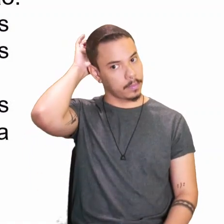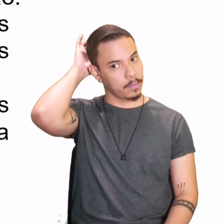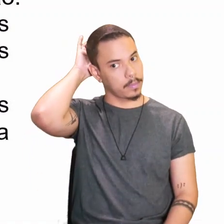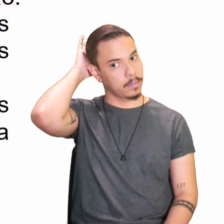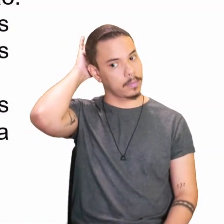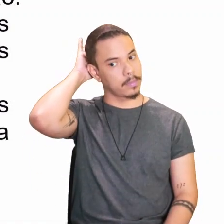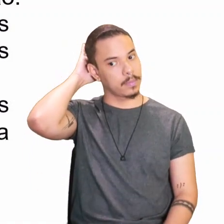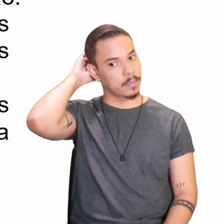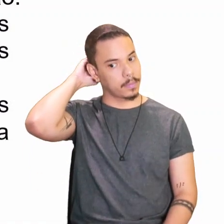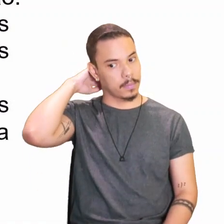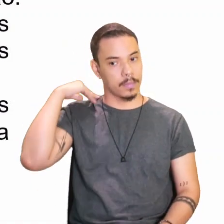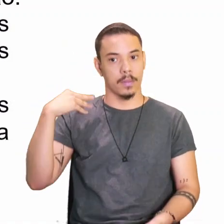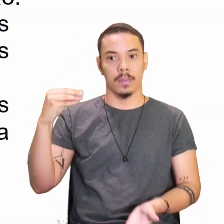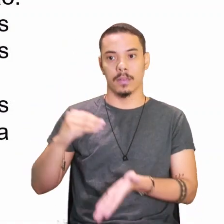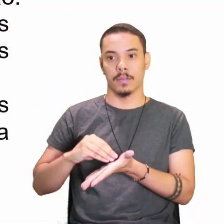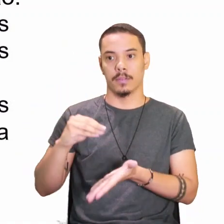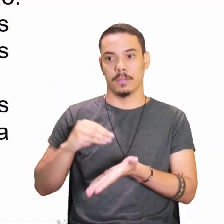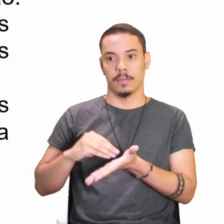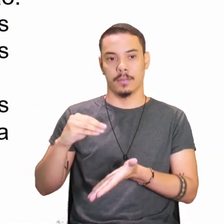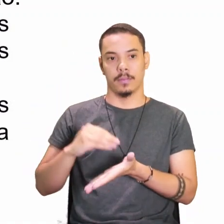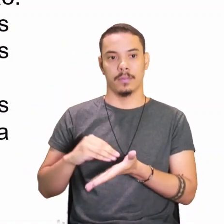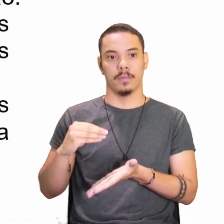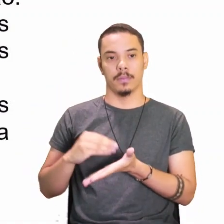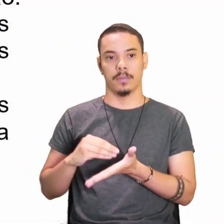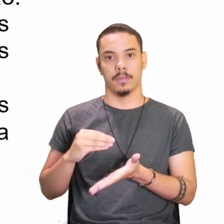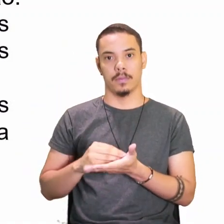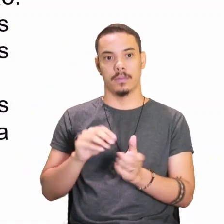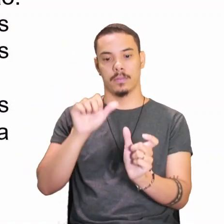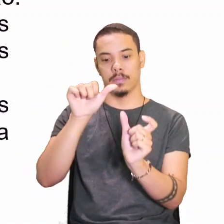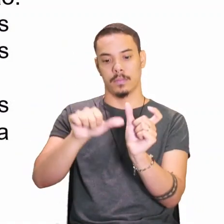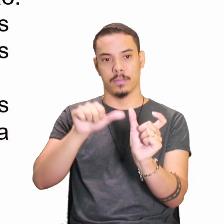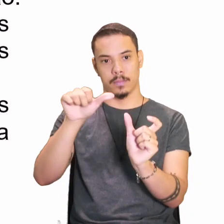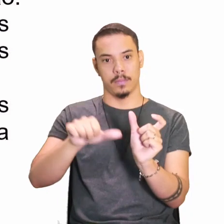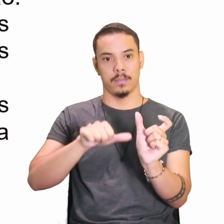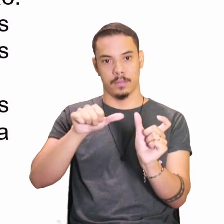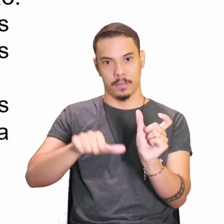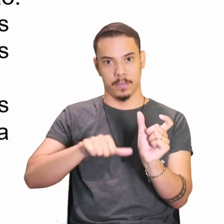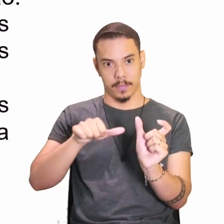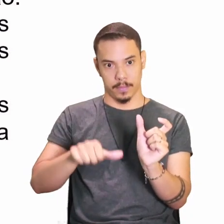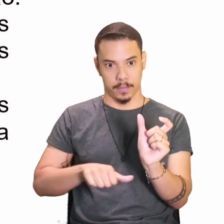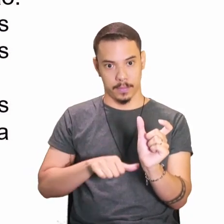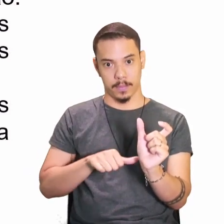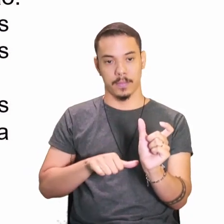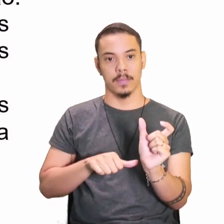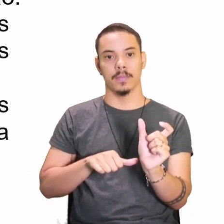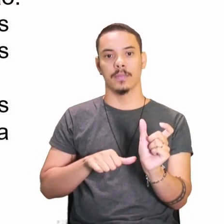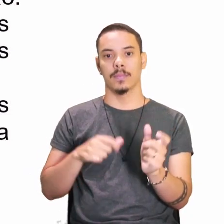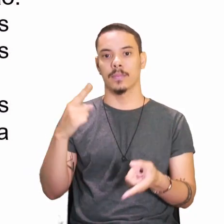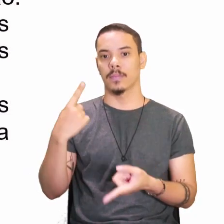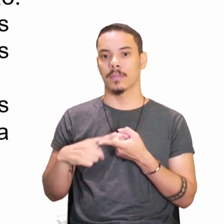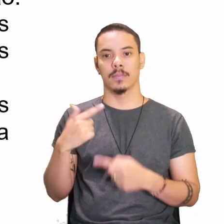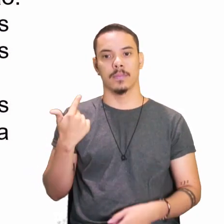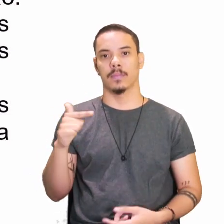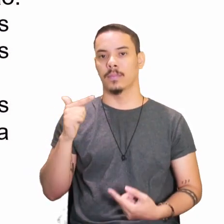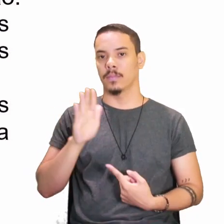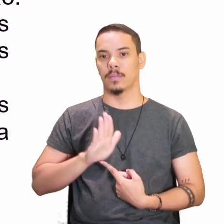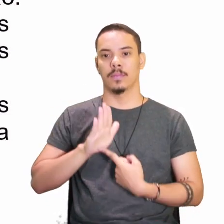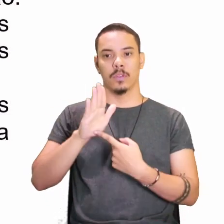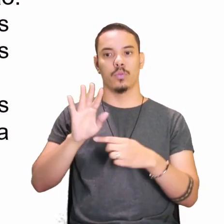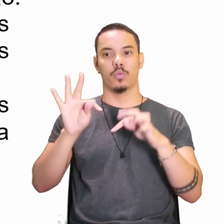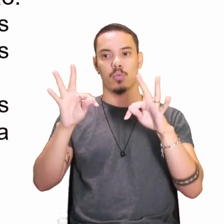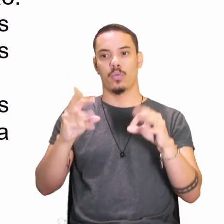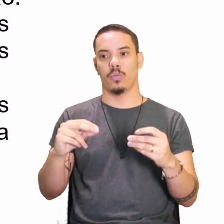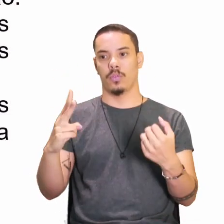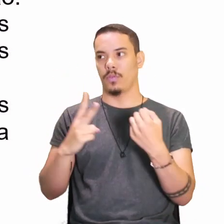apresente deficiência na sua conjugação ou seja por não apresentar todas as